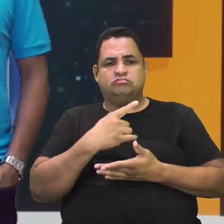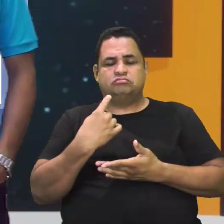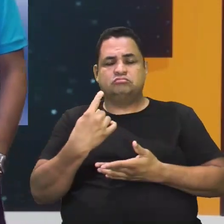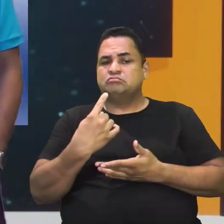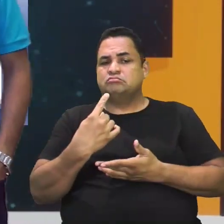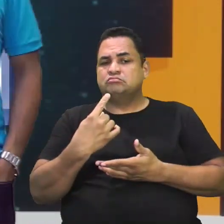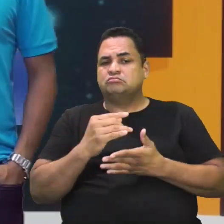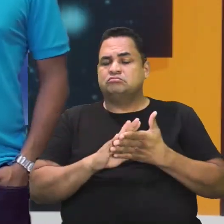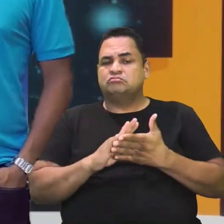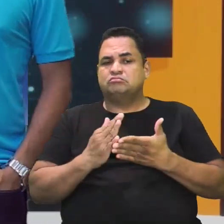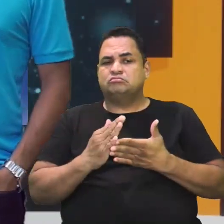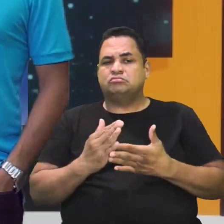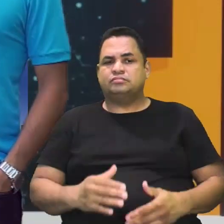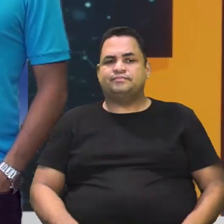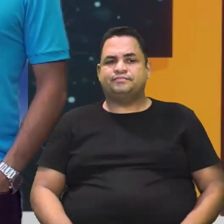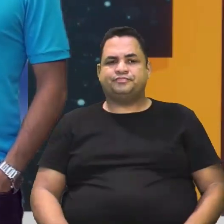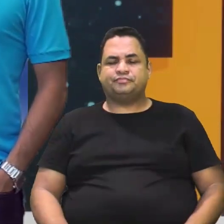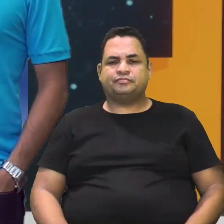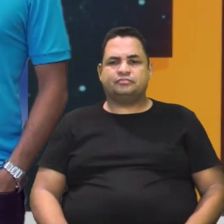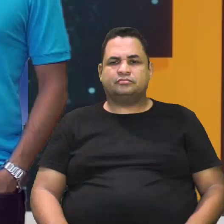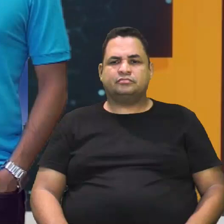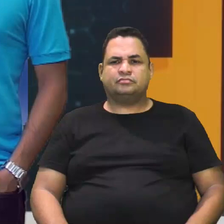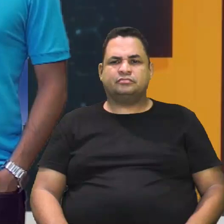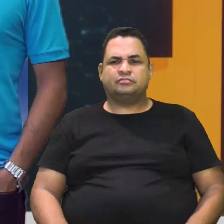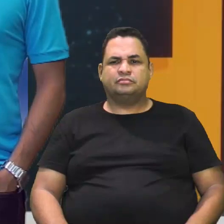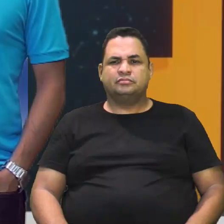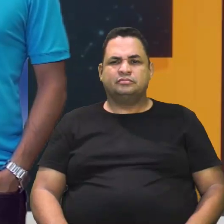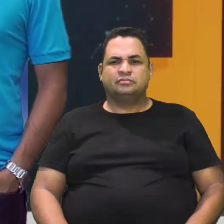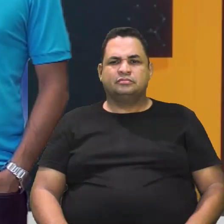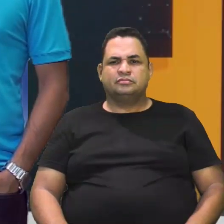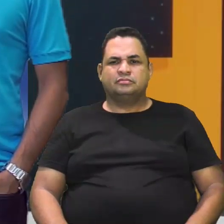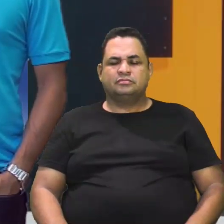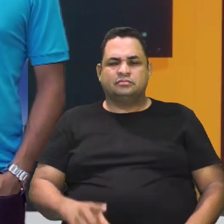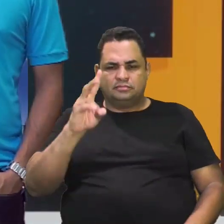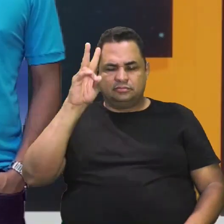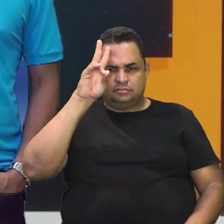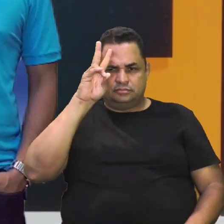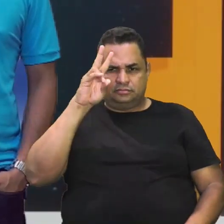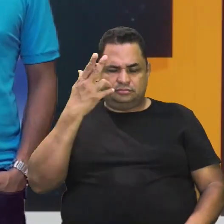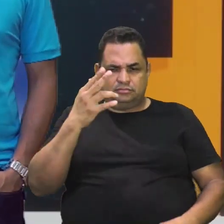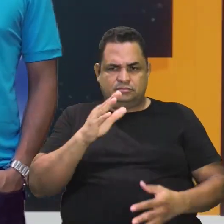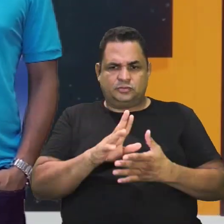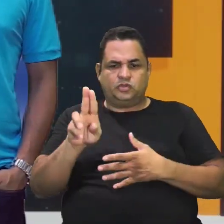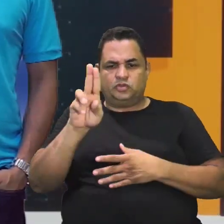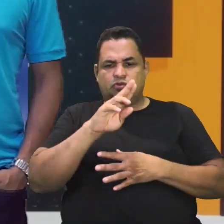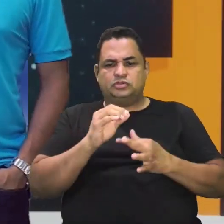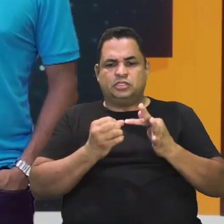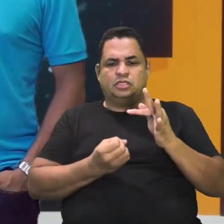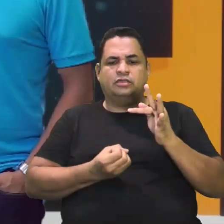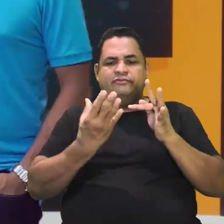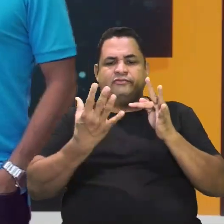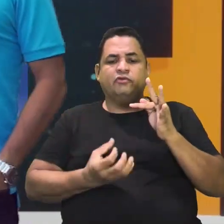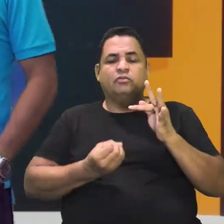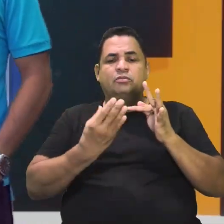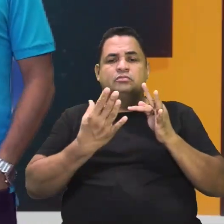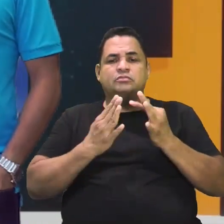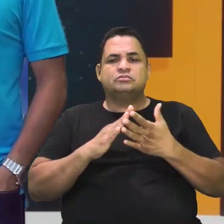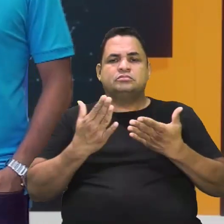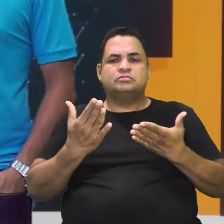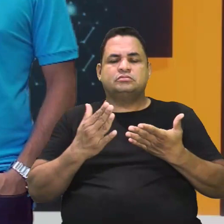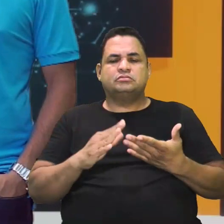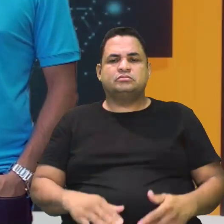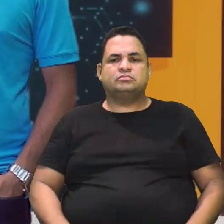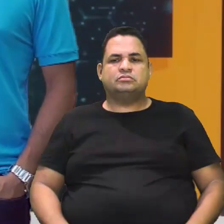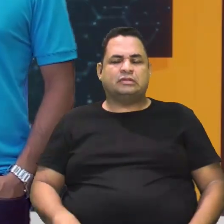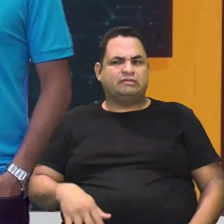ajuda quem estudou. Quem não estudou fica mais tonto, mais perdido ainda. Vamos lembrar disso, de colocar as fórmulas. E nós não vamos ser